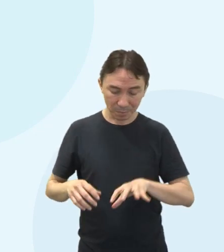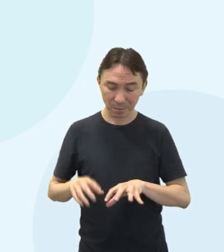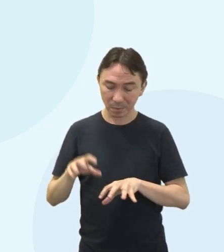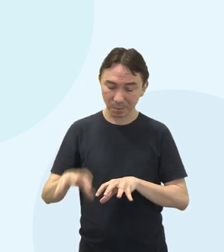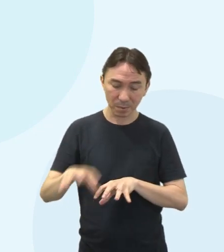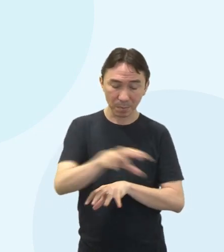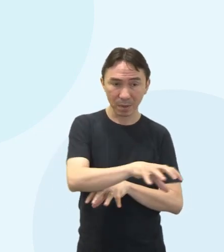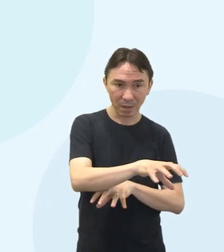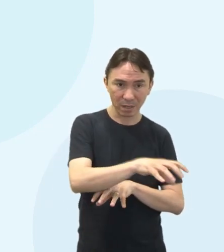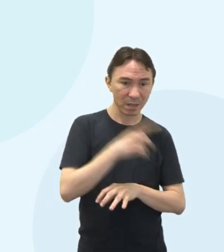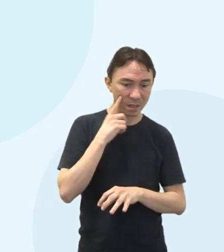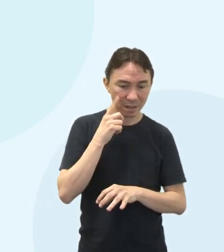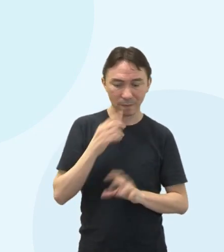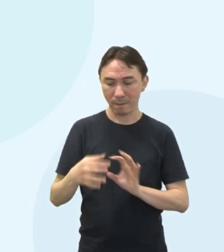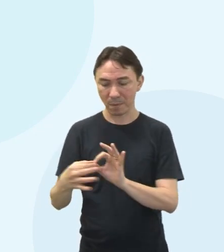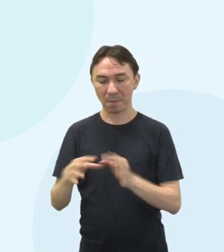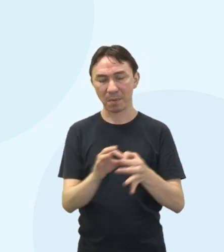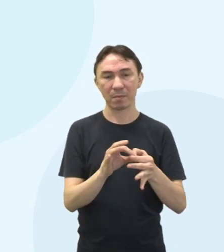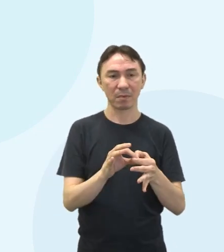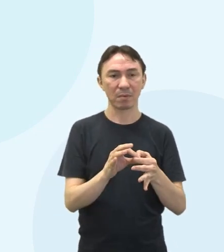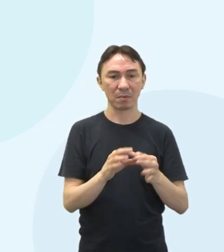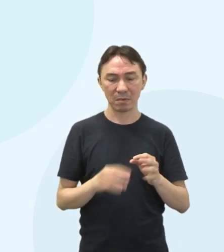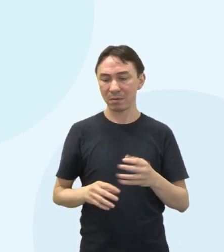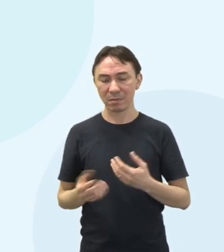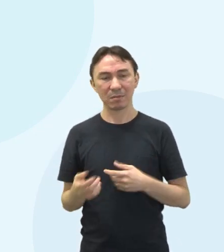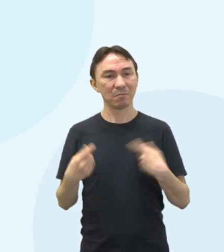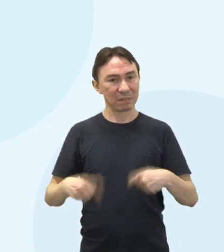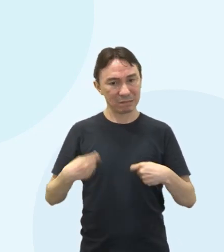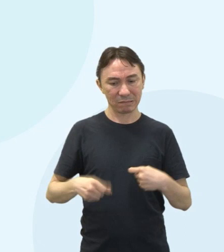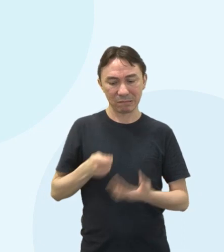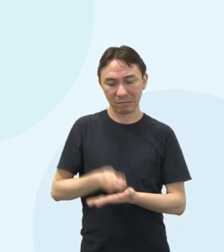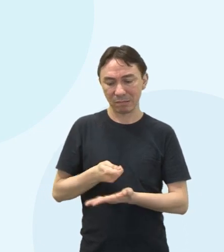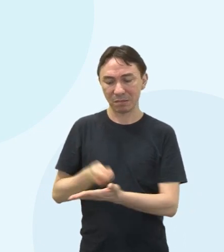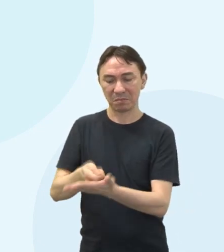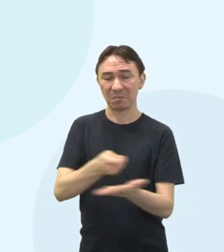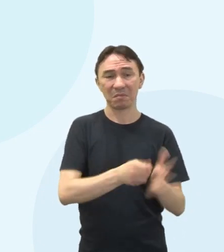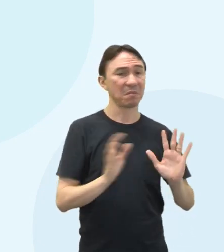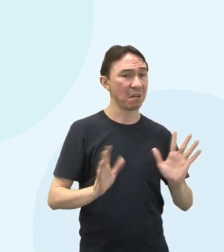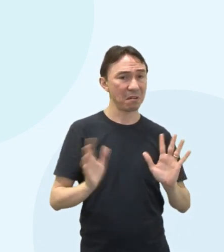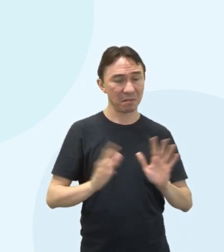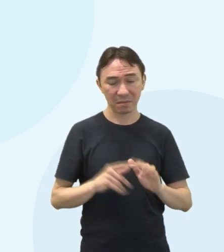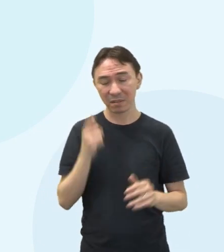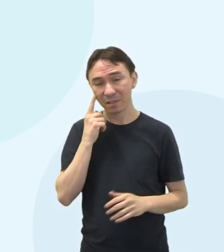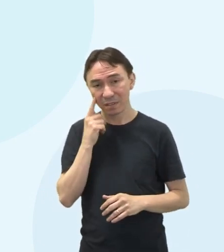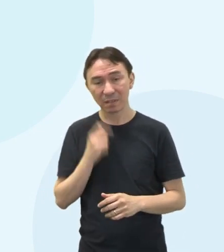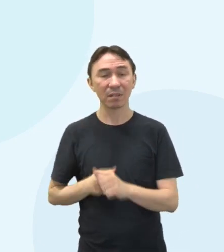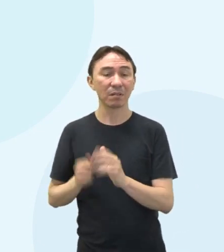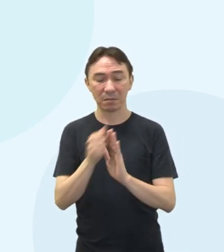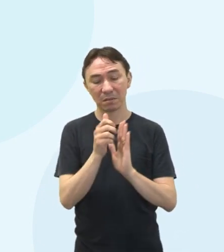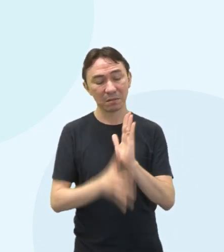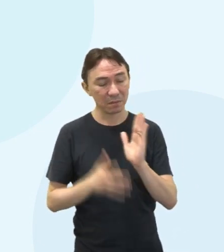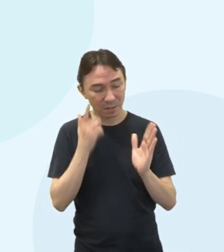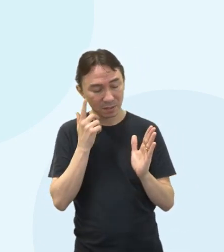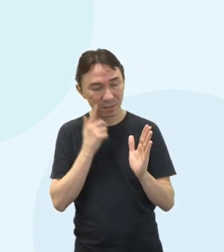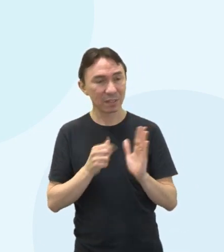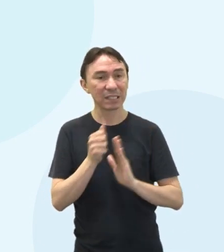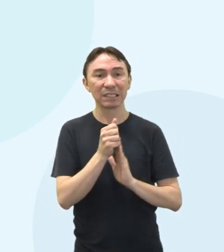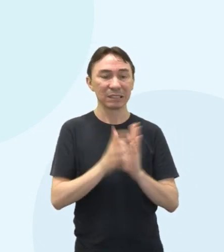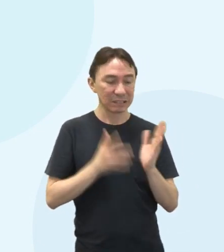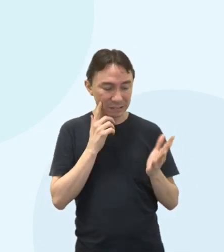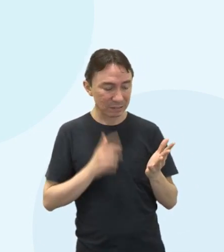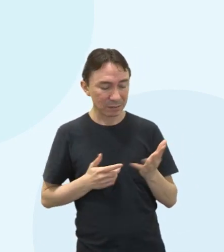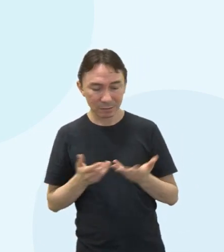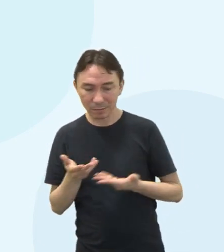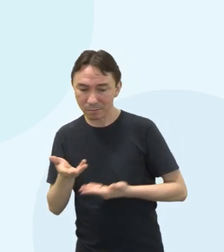e que os estudantes possam ter uma autonomia em desenvolver a atividade com troca entre eles que algo extremamente